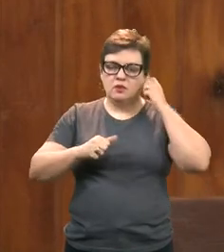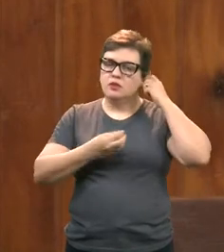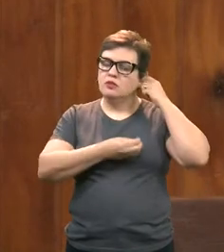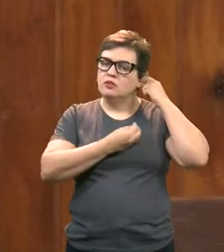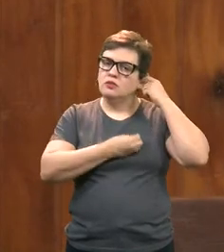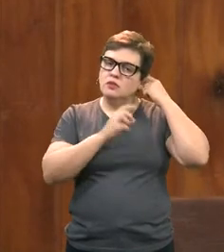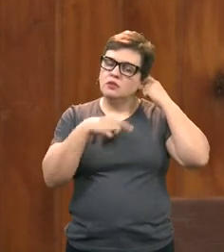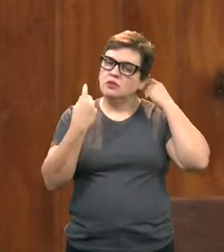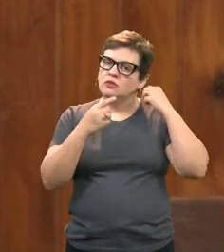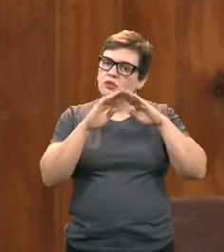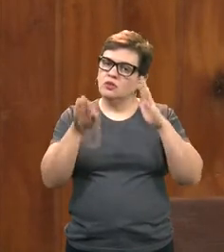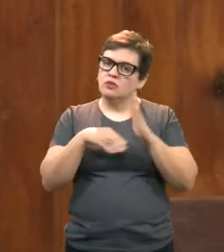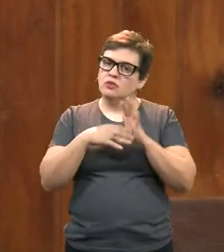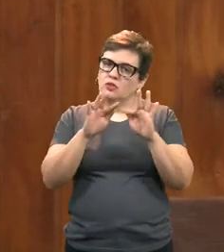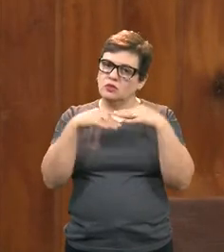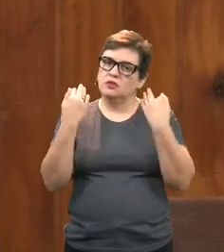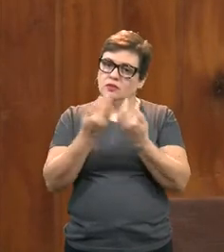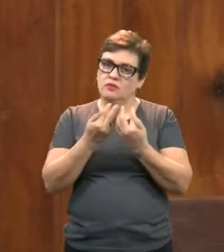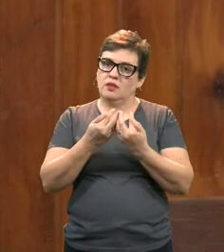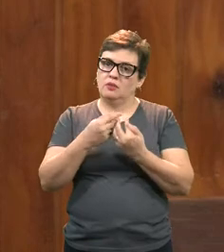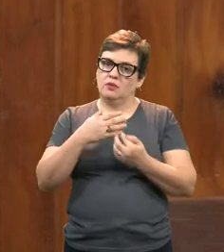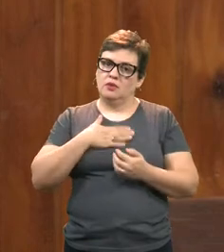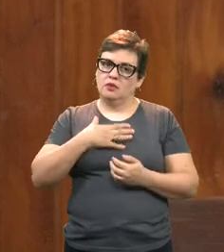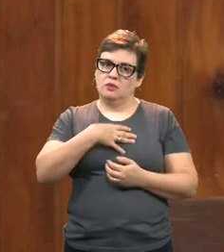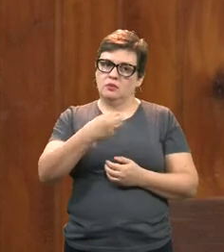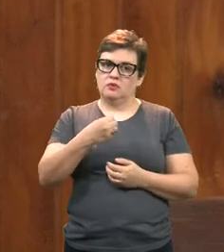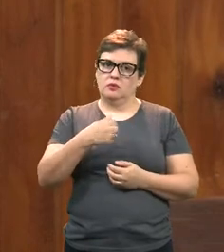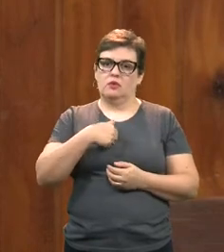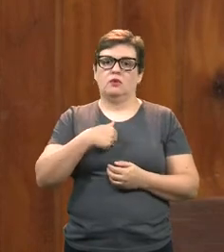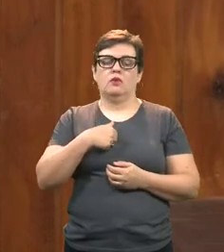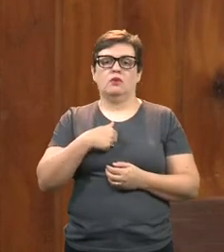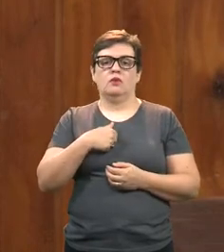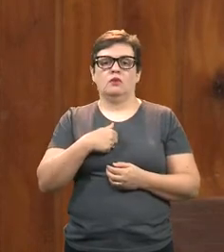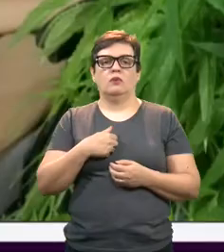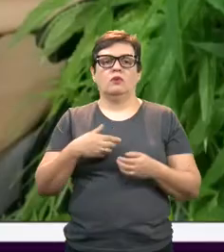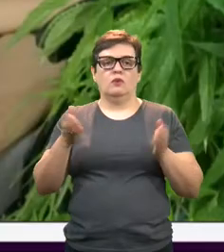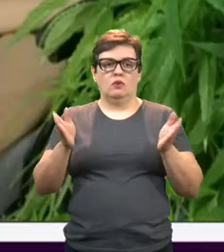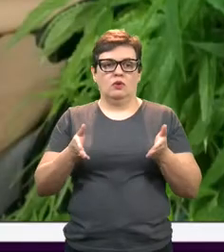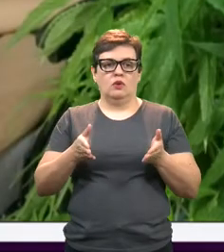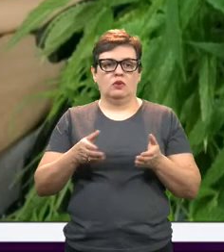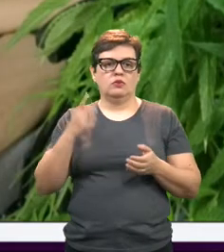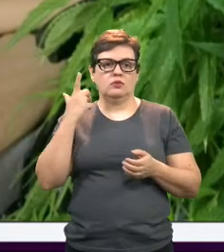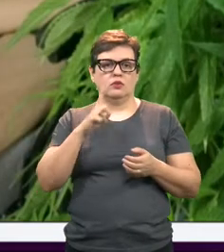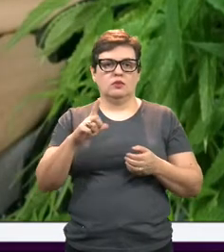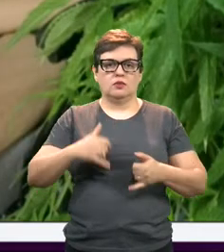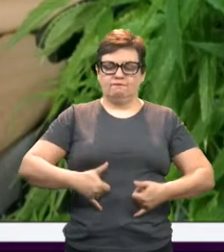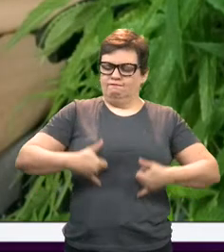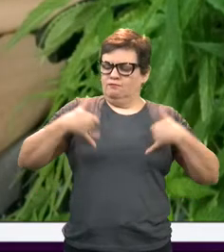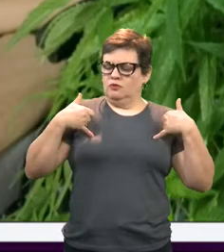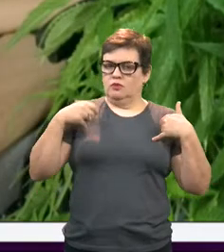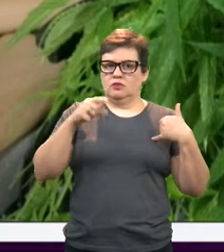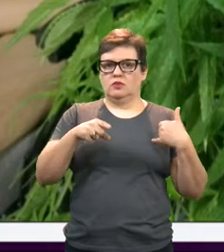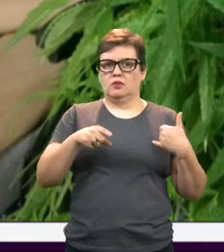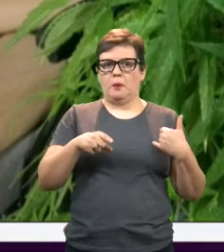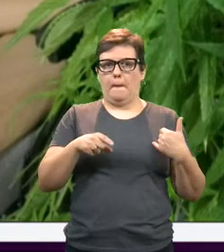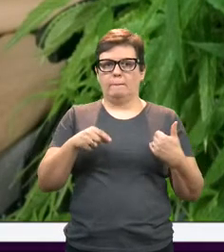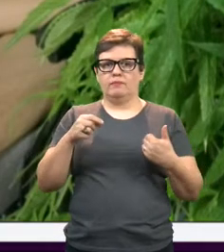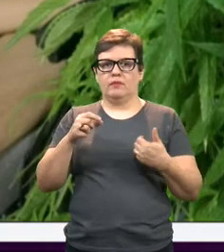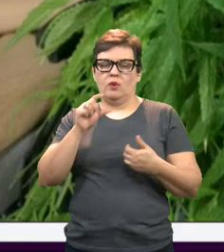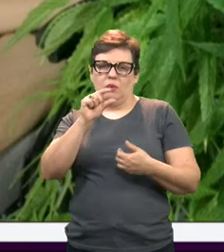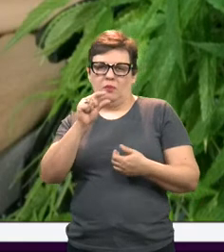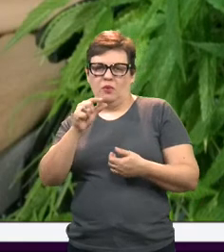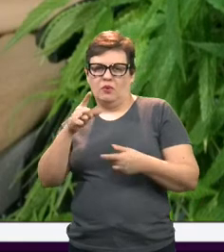E foi o que eu fiz, sim. Hoje eu consigo me orgulhar disso. Algum tempo atrás, eu não gostava que as pessoas